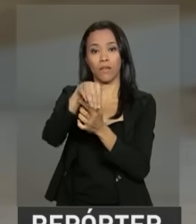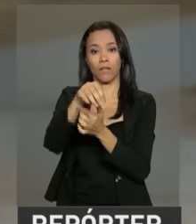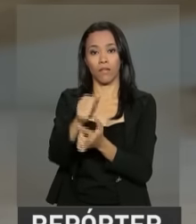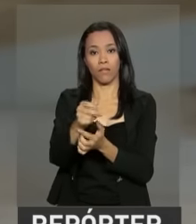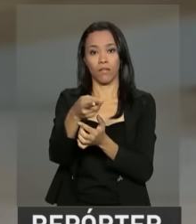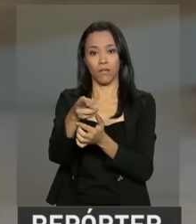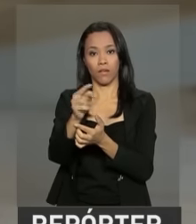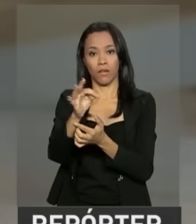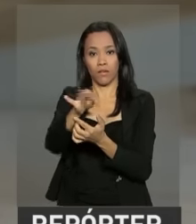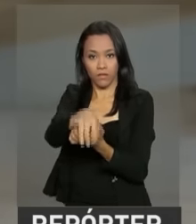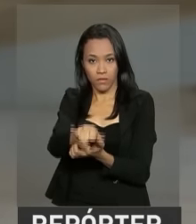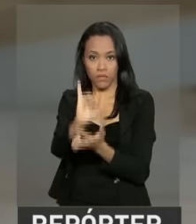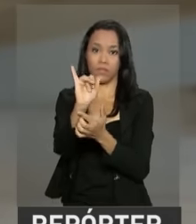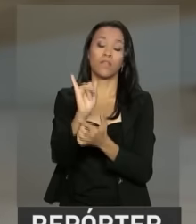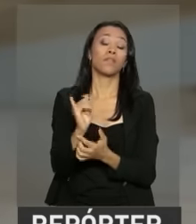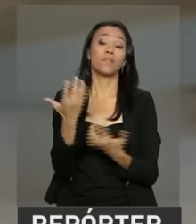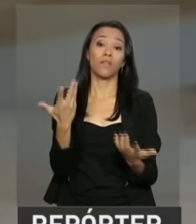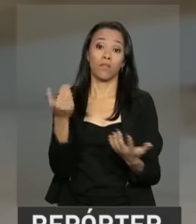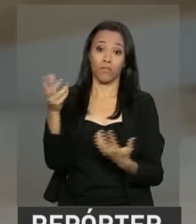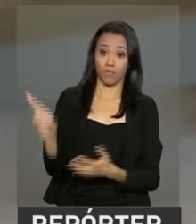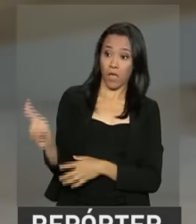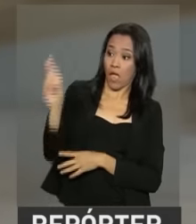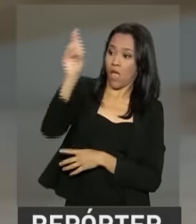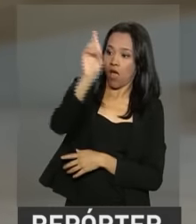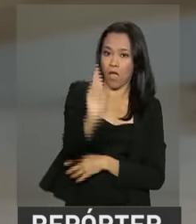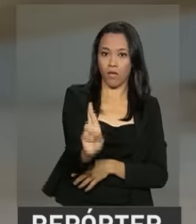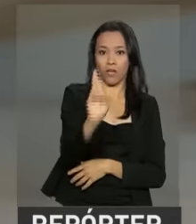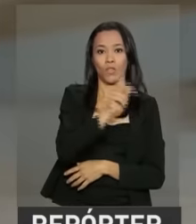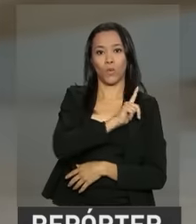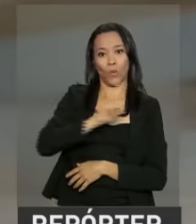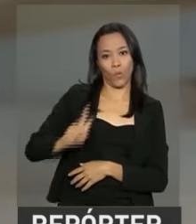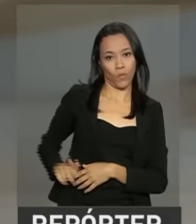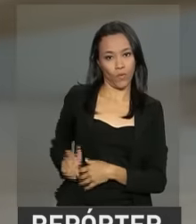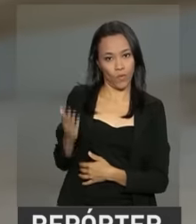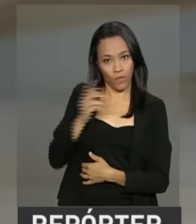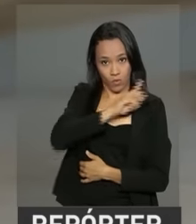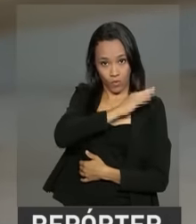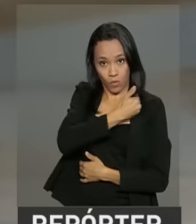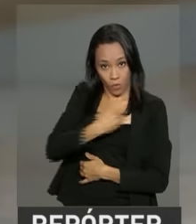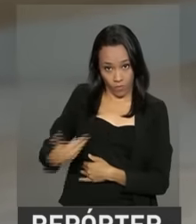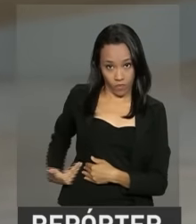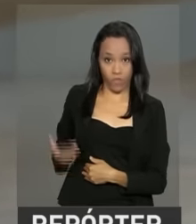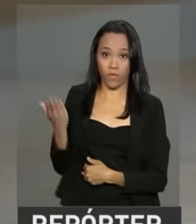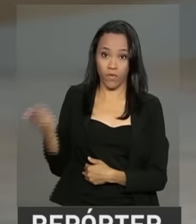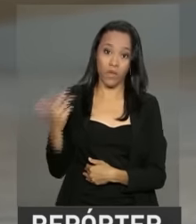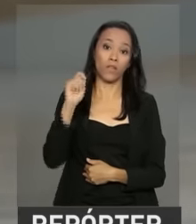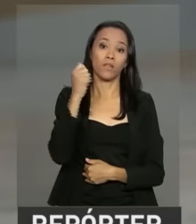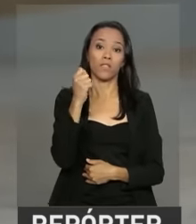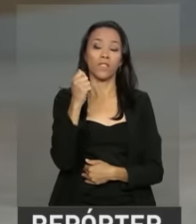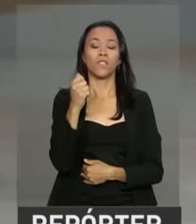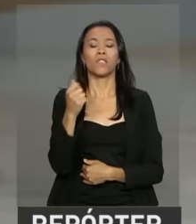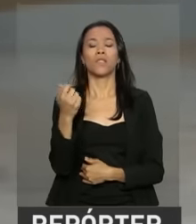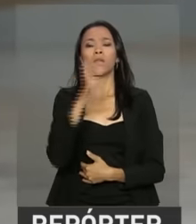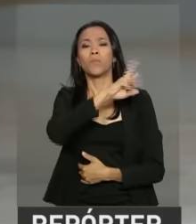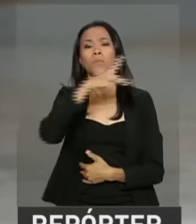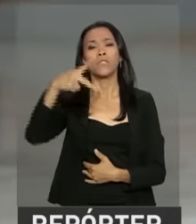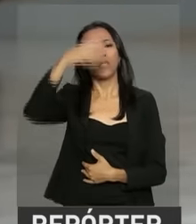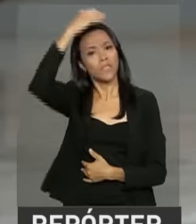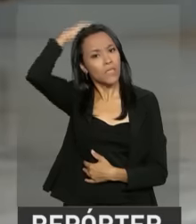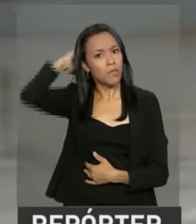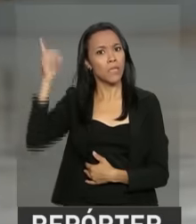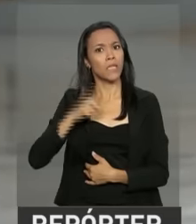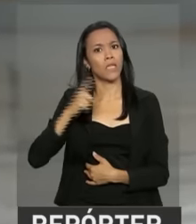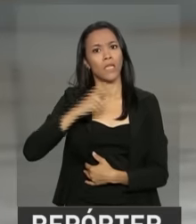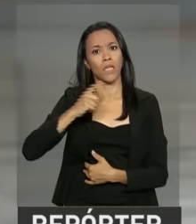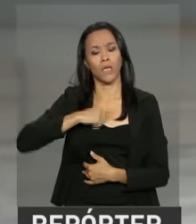representante do Governo da Argentina o presidente Michel Temer vai ter está tendo aí uma agenda